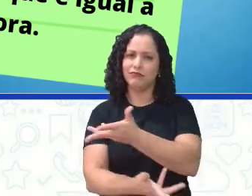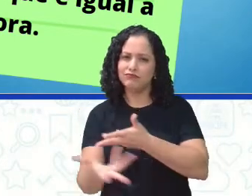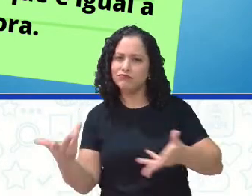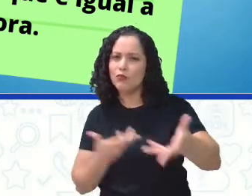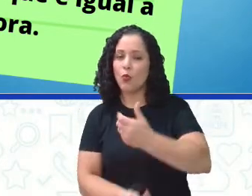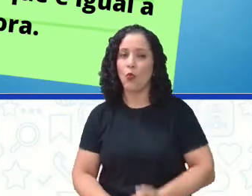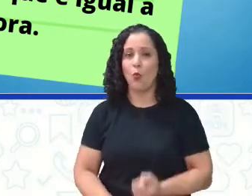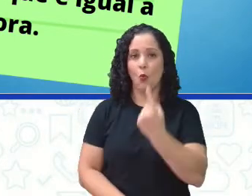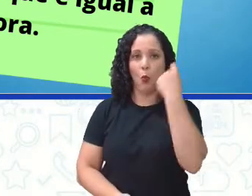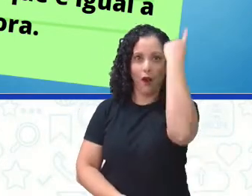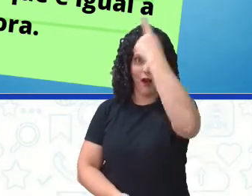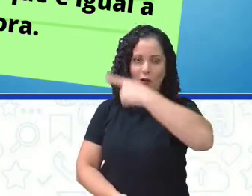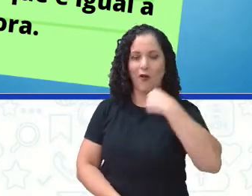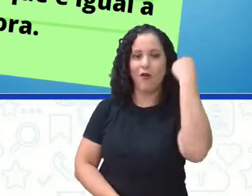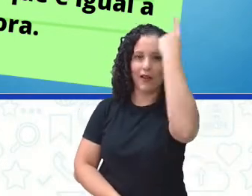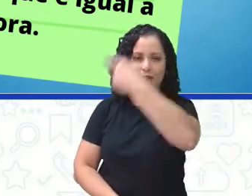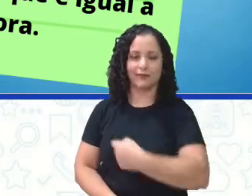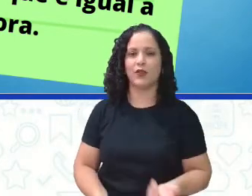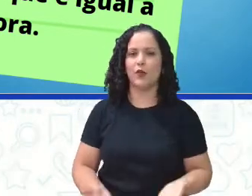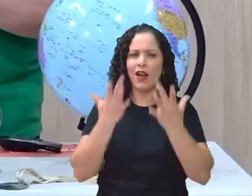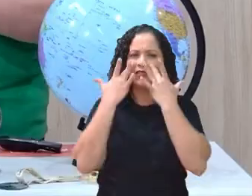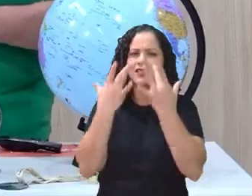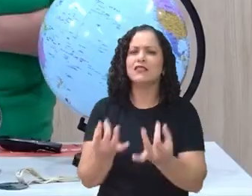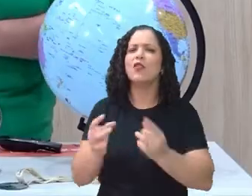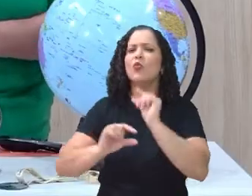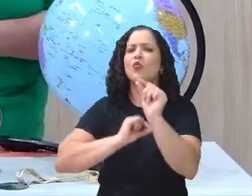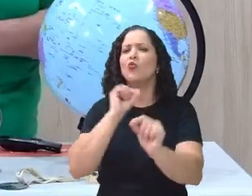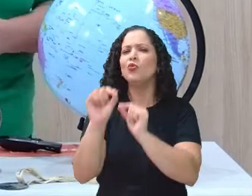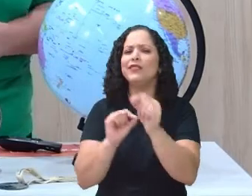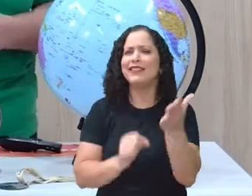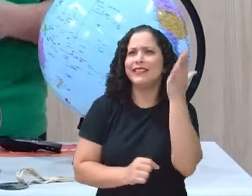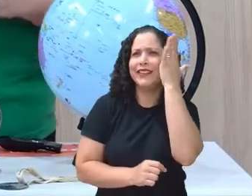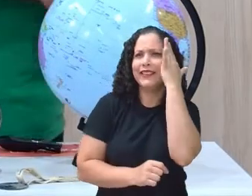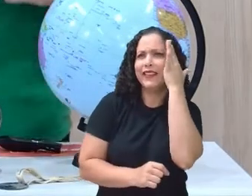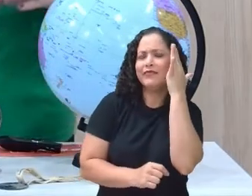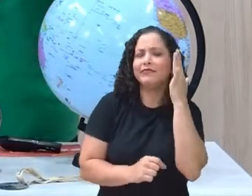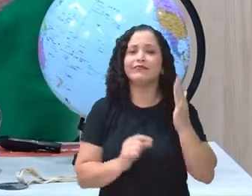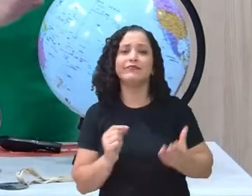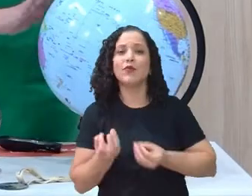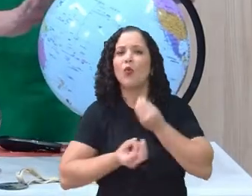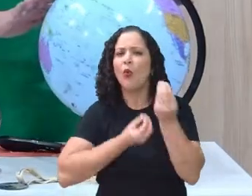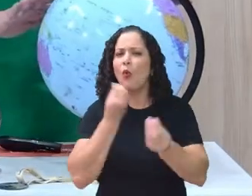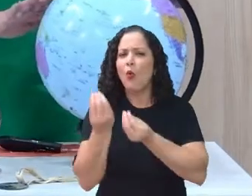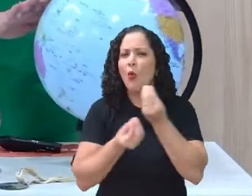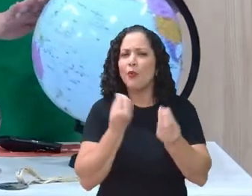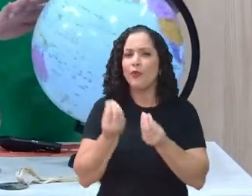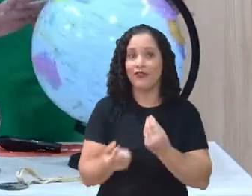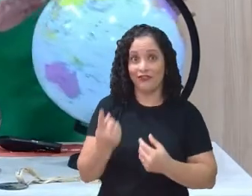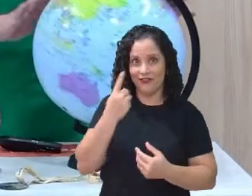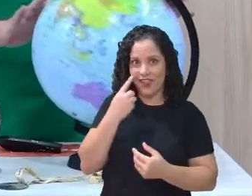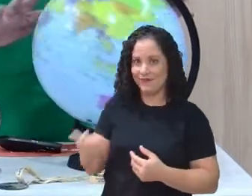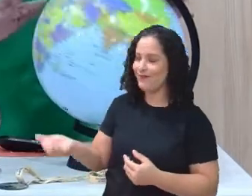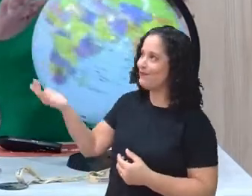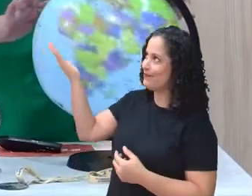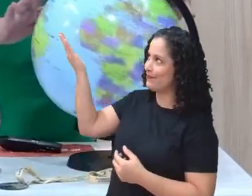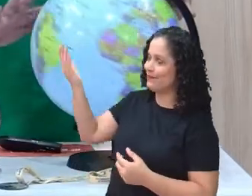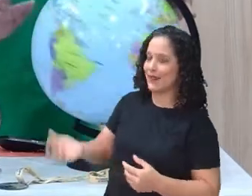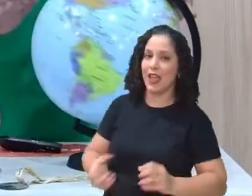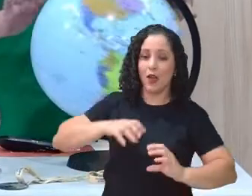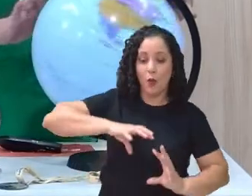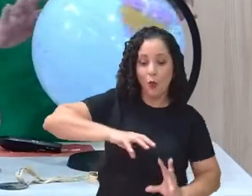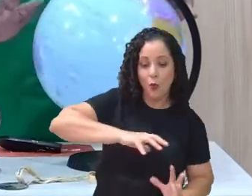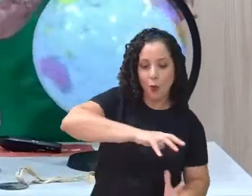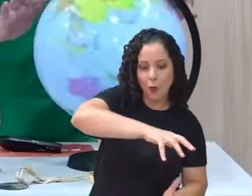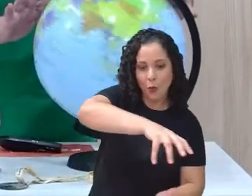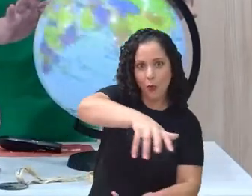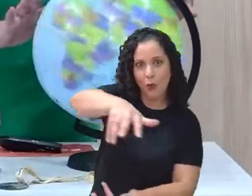chamar a atenção de vocês, né, para a gente poder entender isso aí. Então, imagine aqui, né, esse planeta Terra, ele